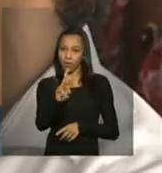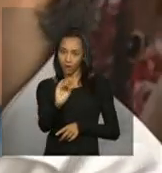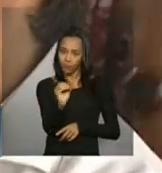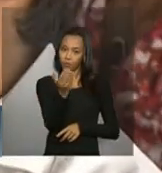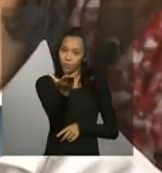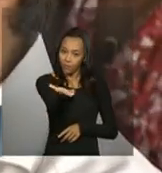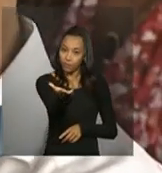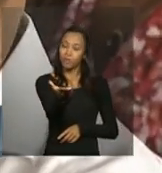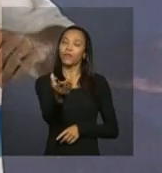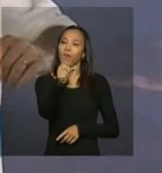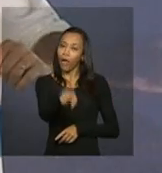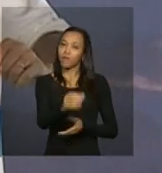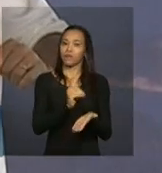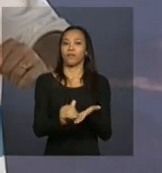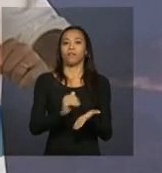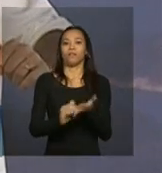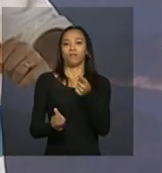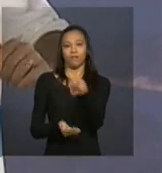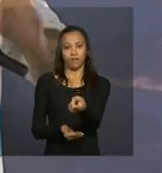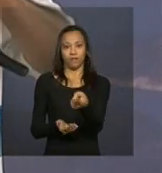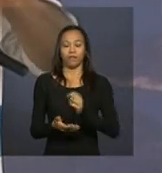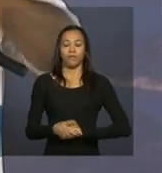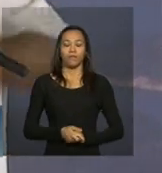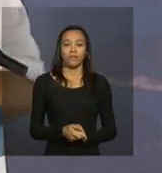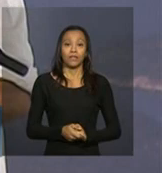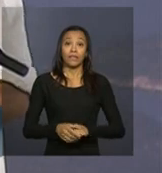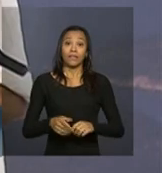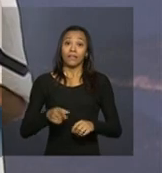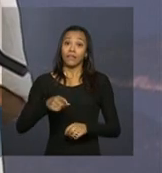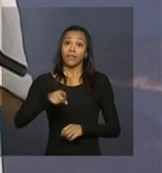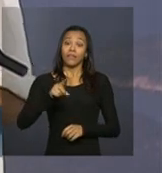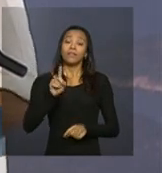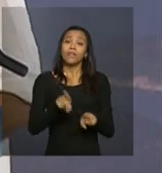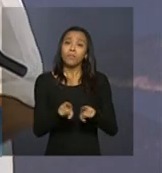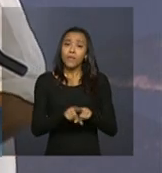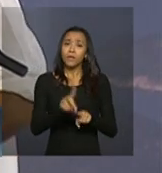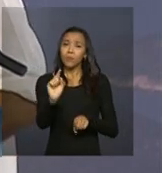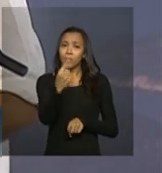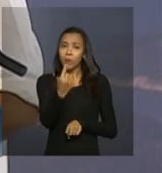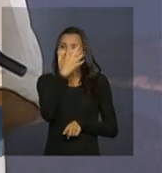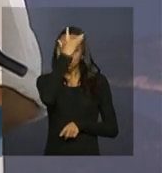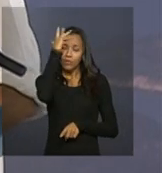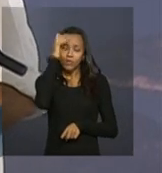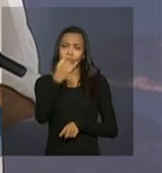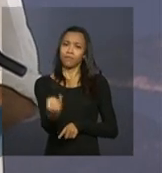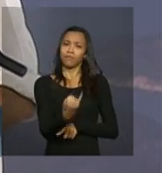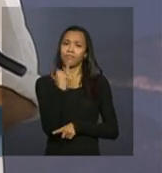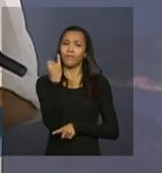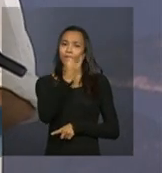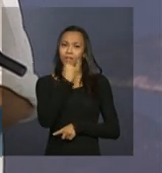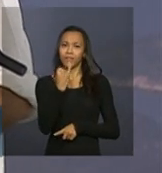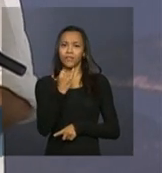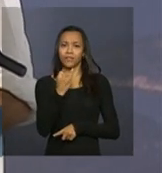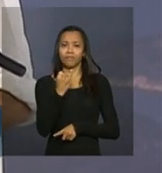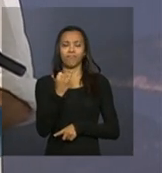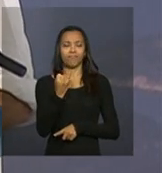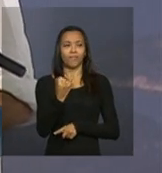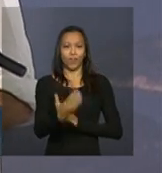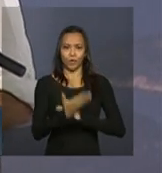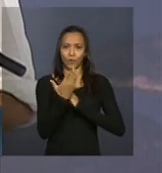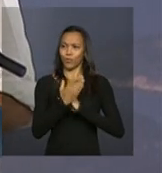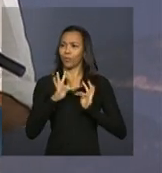que é secretário. E uma figura que foi fundamental para tudo isso que a gente está vendo aqui, que